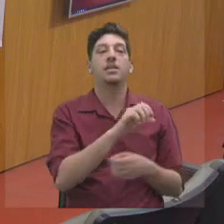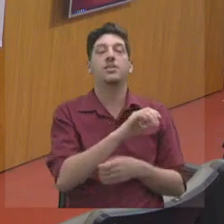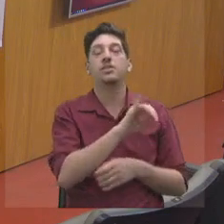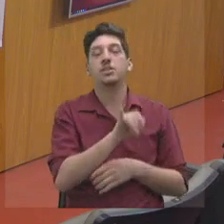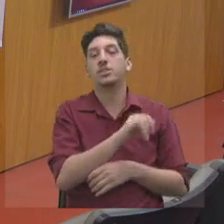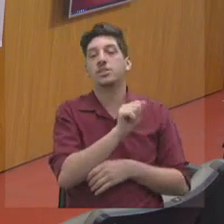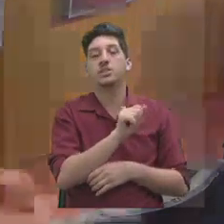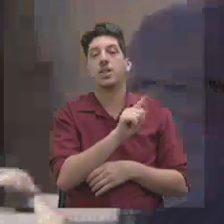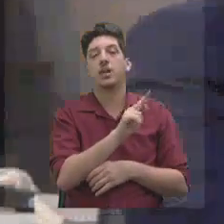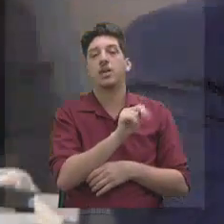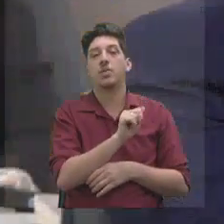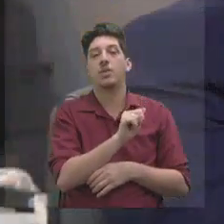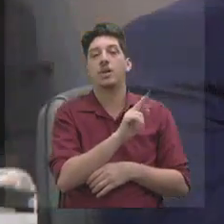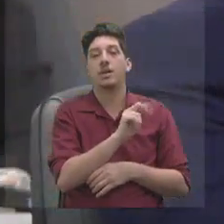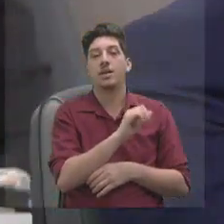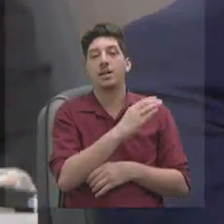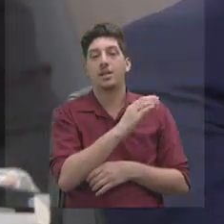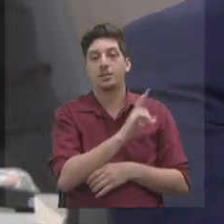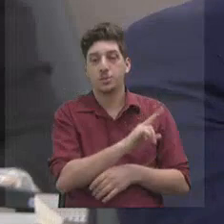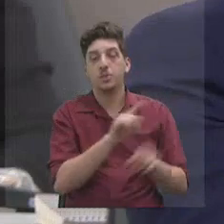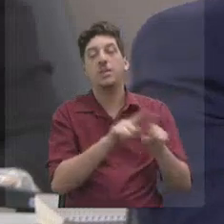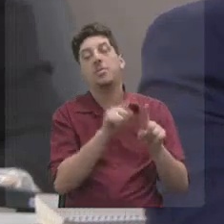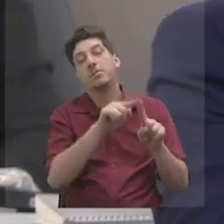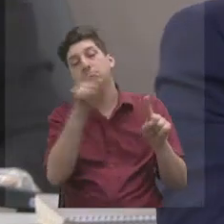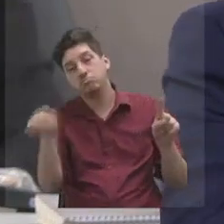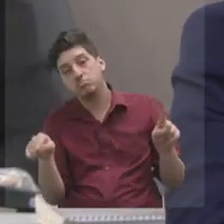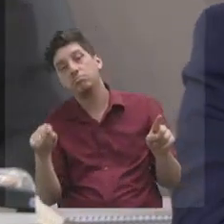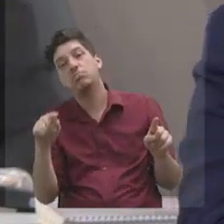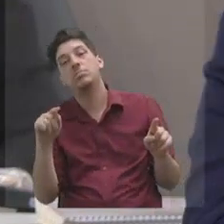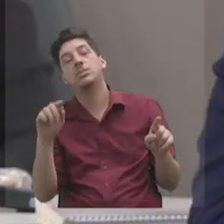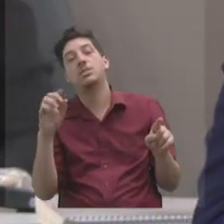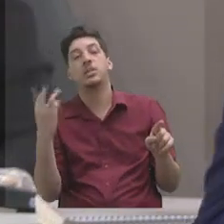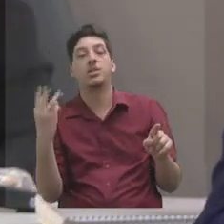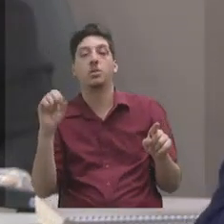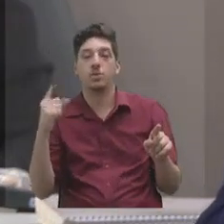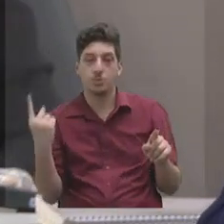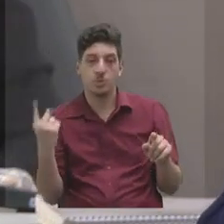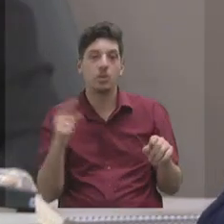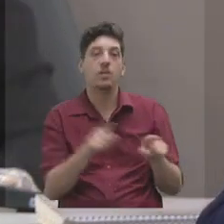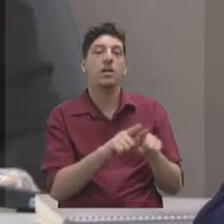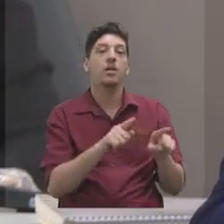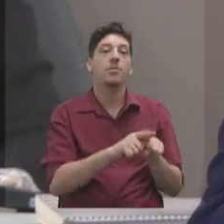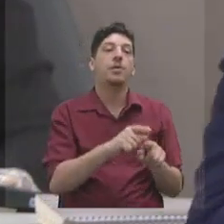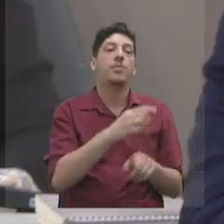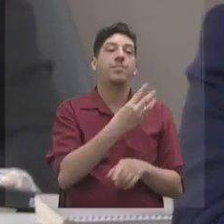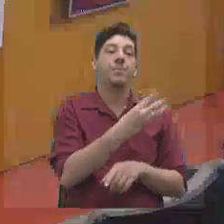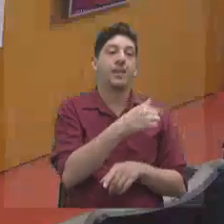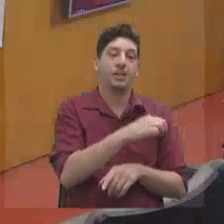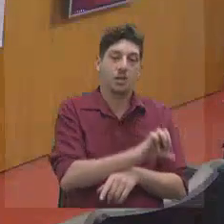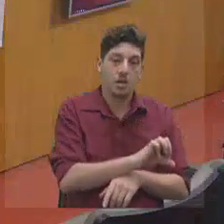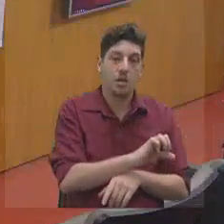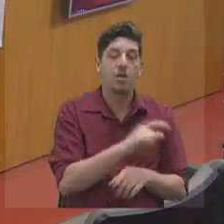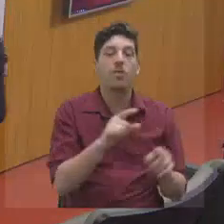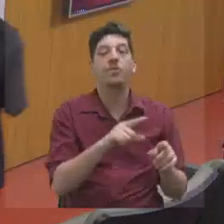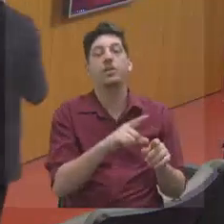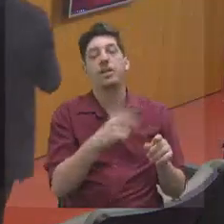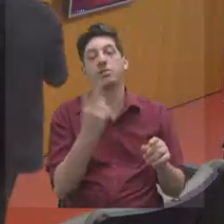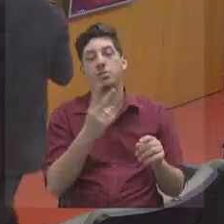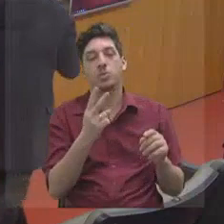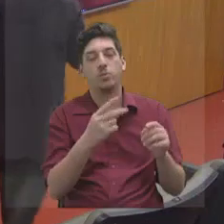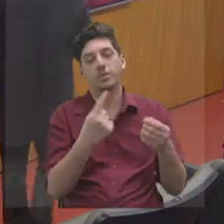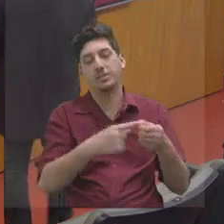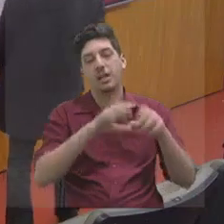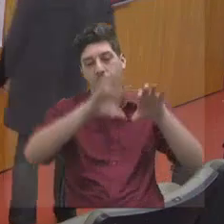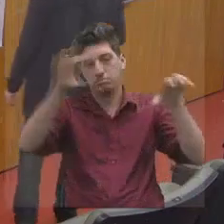também a br-381 a MG 759 que Pingo d'Água Córrego novo revés do